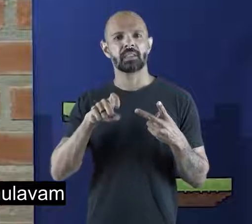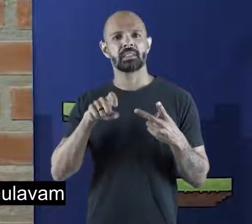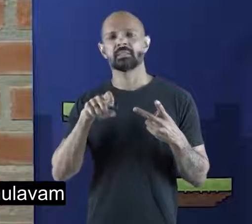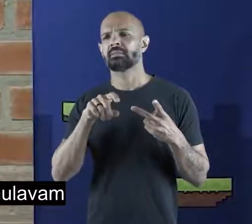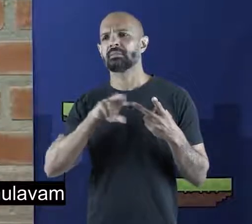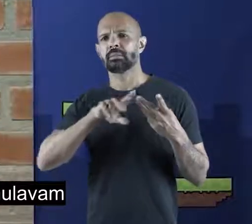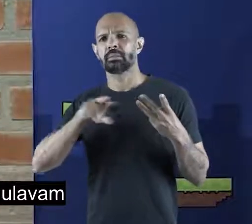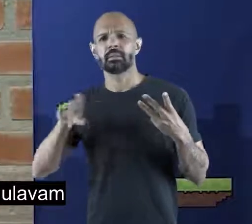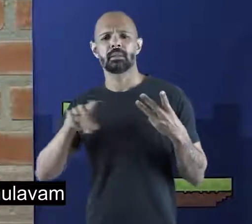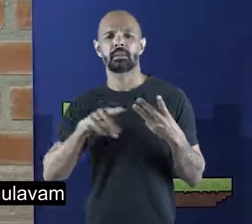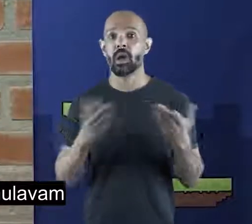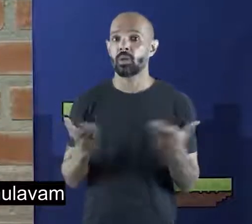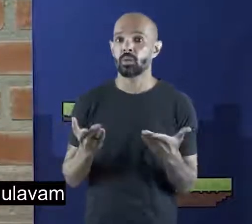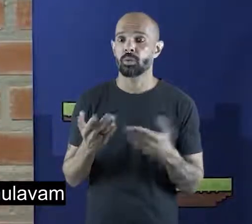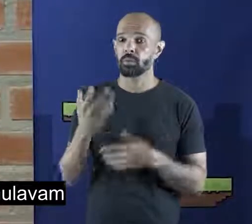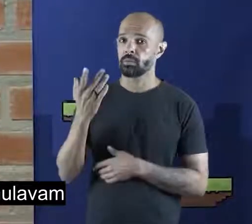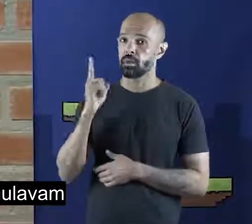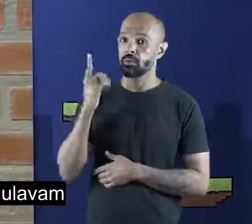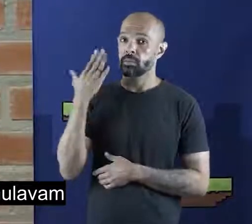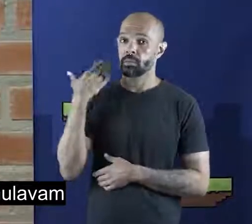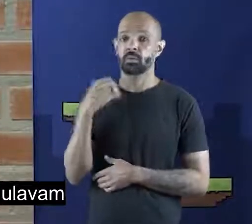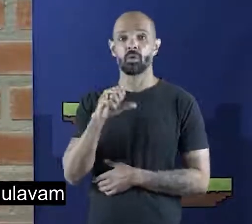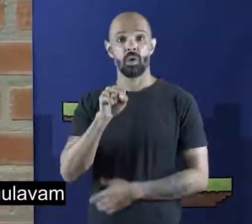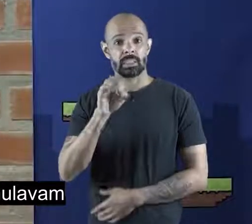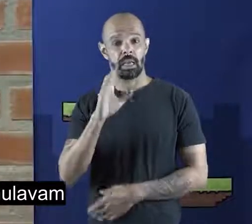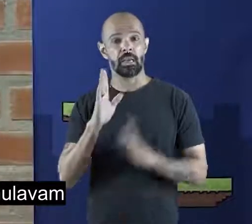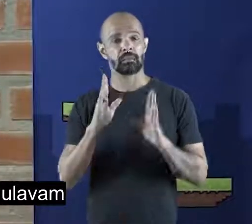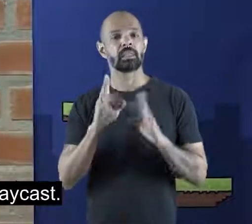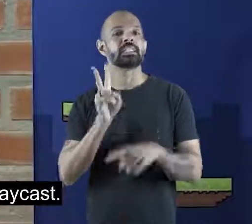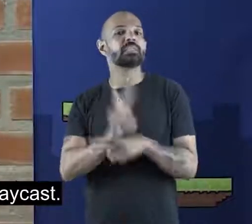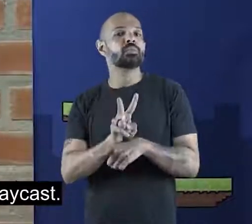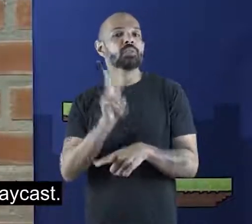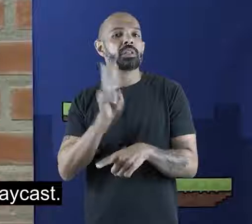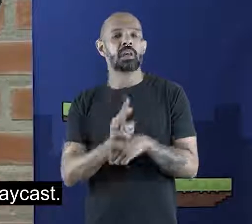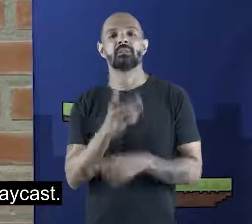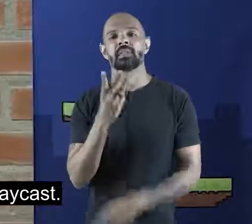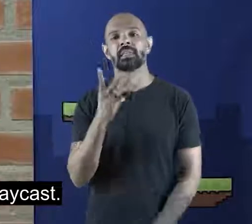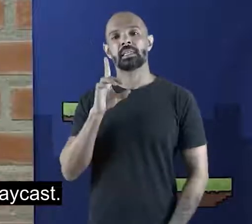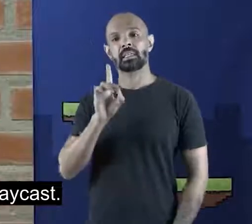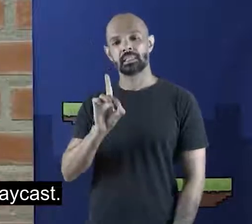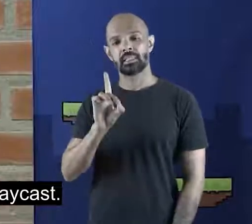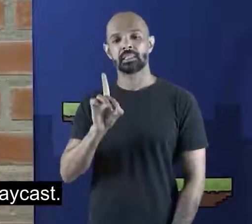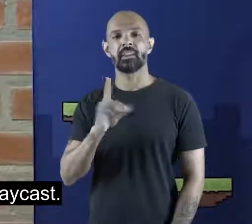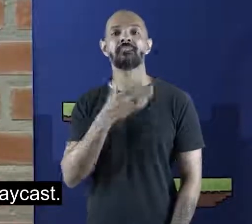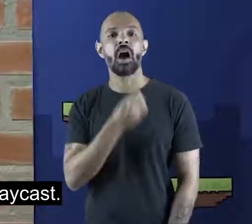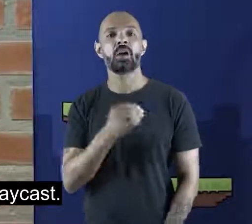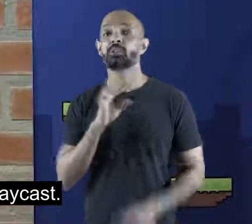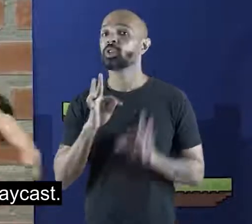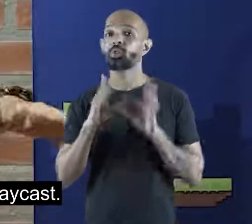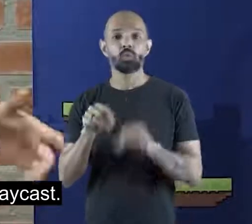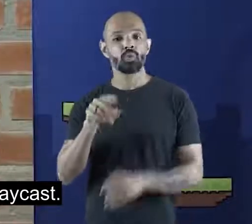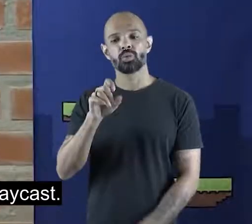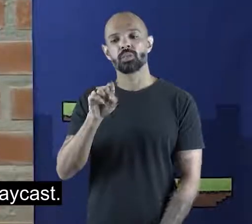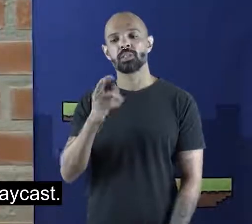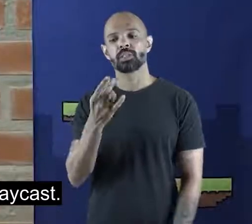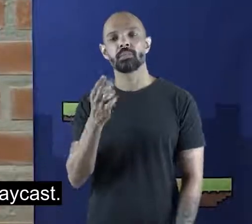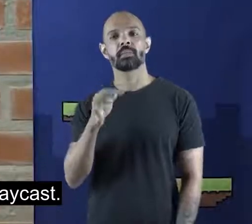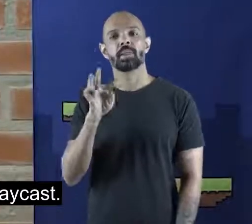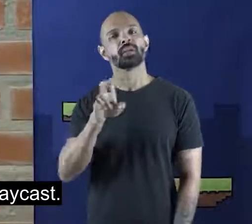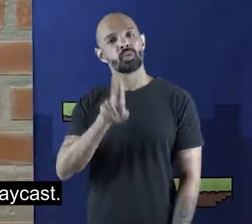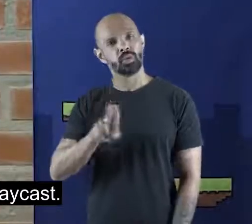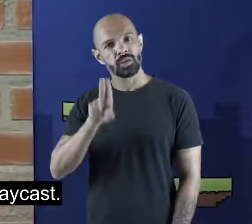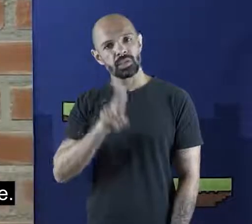Wolfenstein 3D, não é o atual, é o antigo da década de 90, eles simulavam um 3D falso, mas era tudo sprite usando a técnica